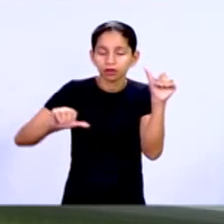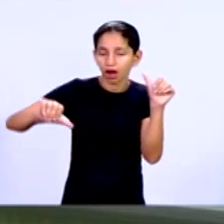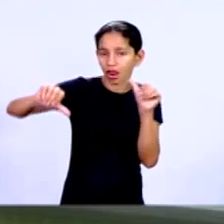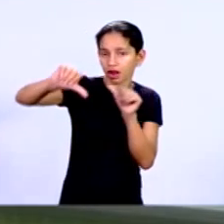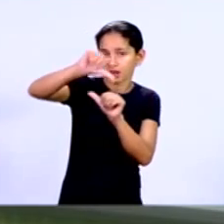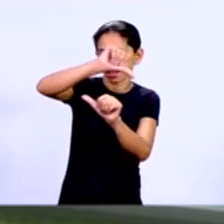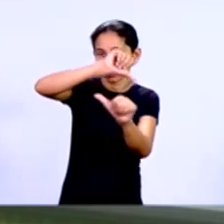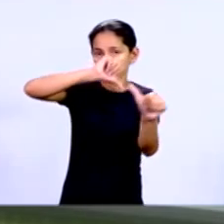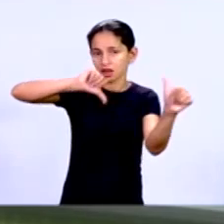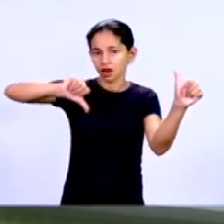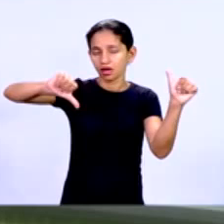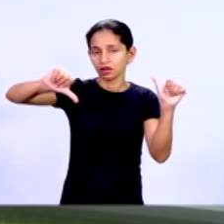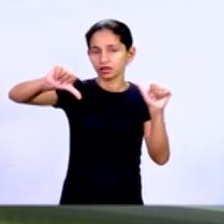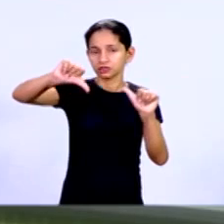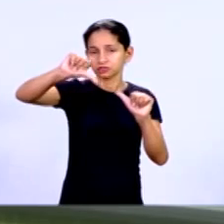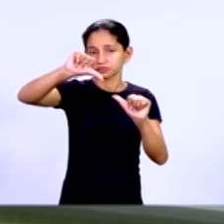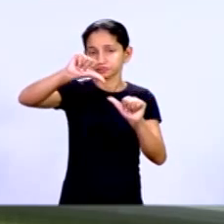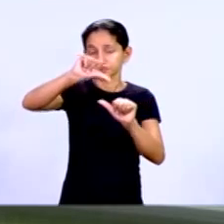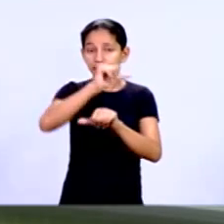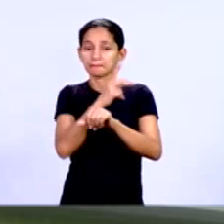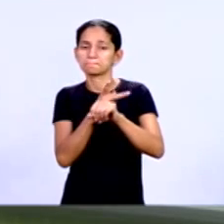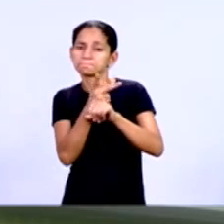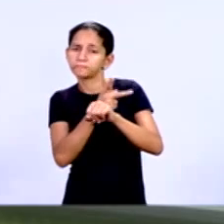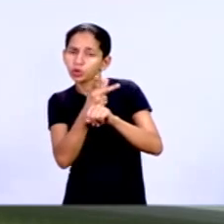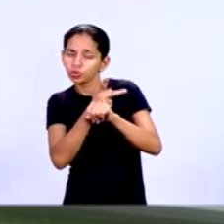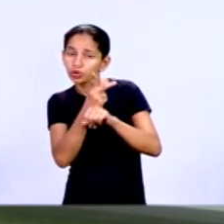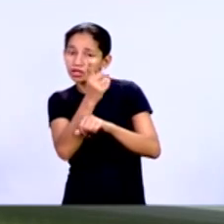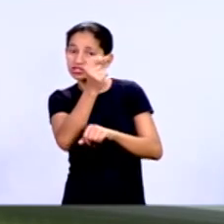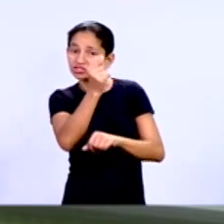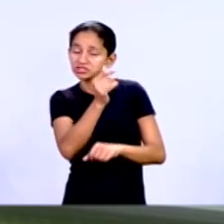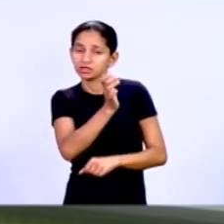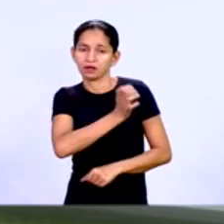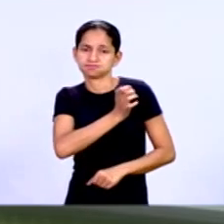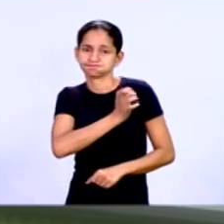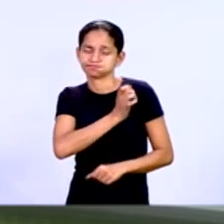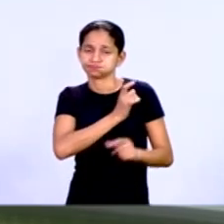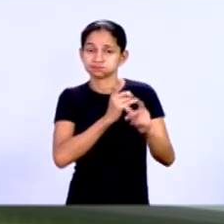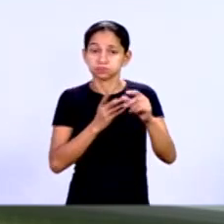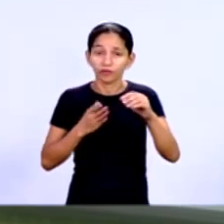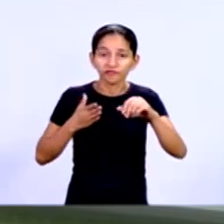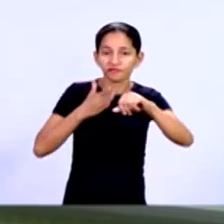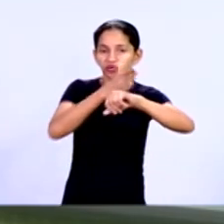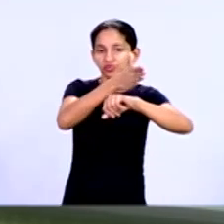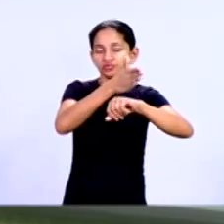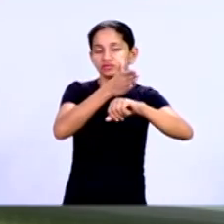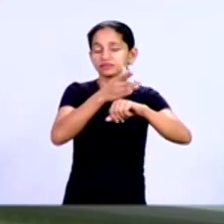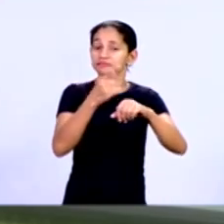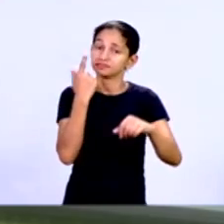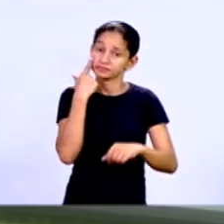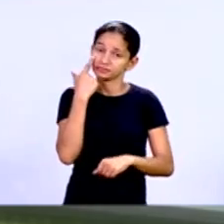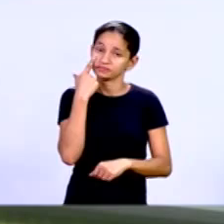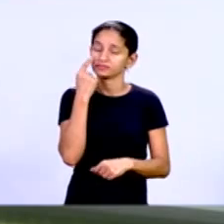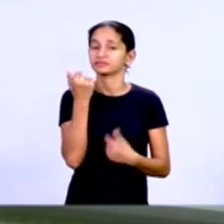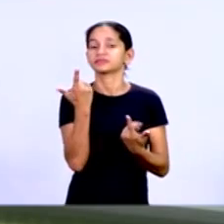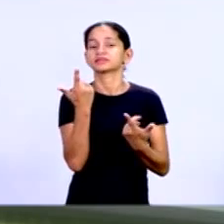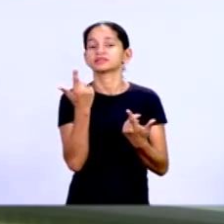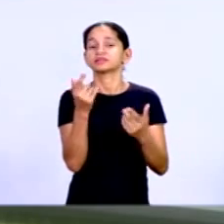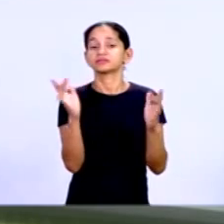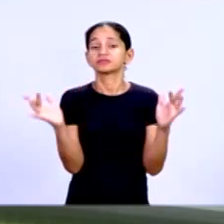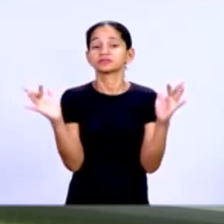Buscar os superavitários, quem tem dinheiro sobrando para investimento, para poupar, e vai colocar